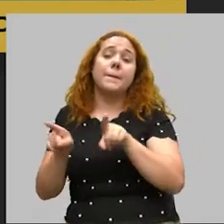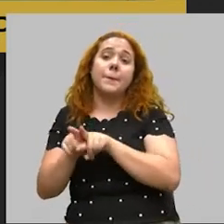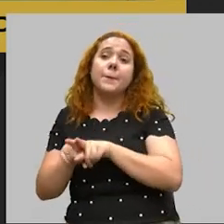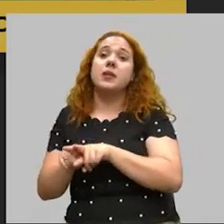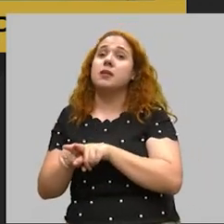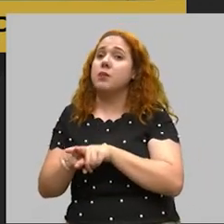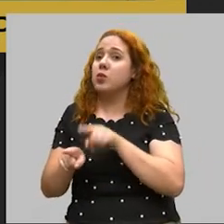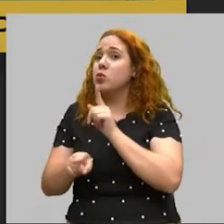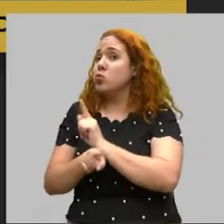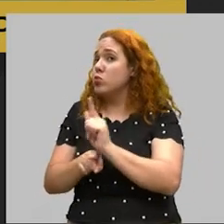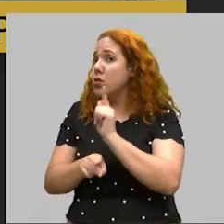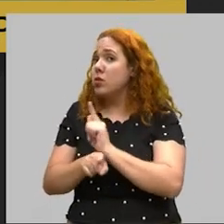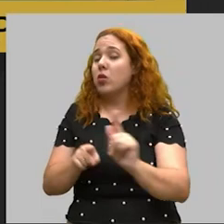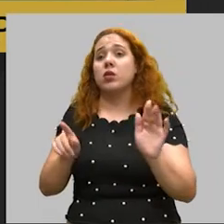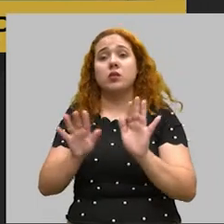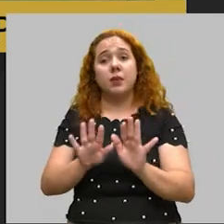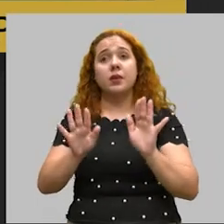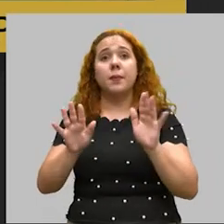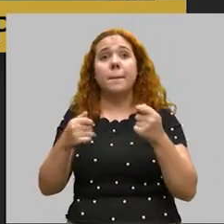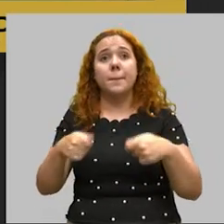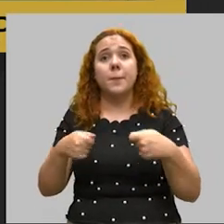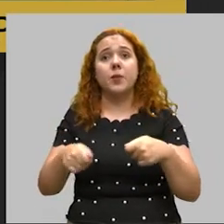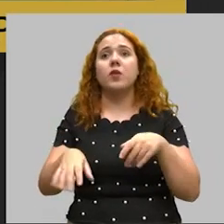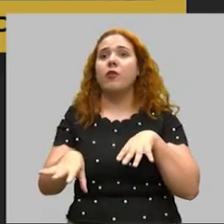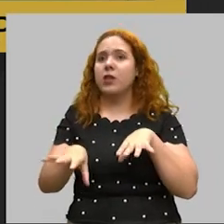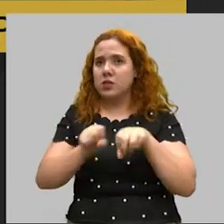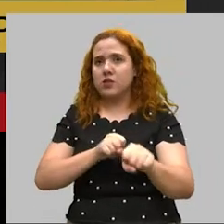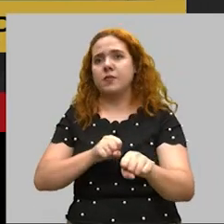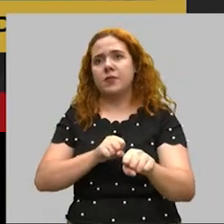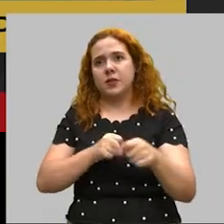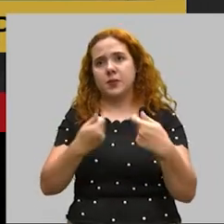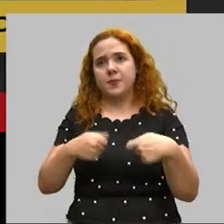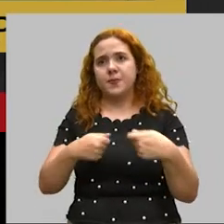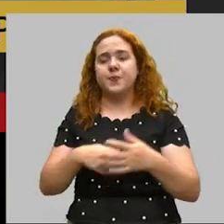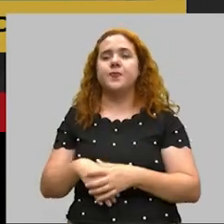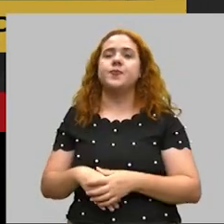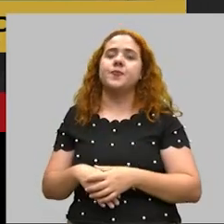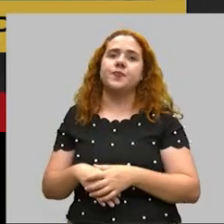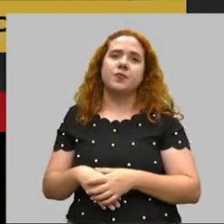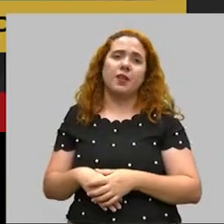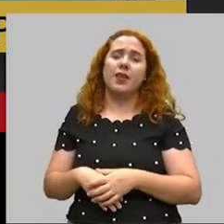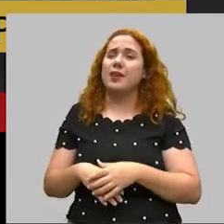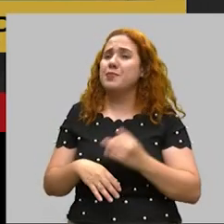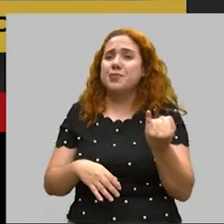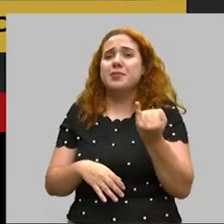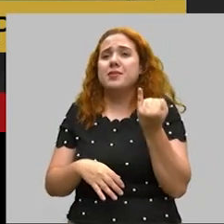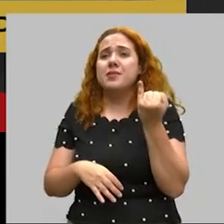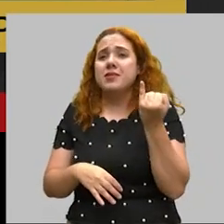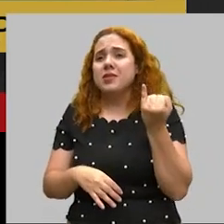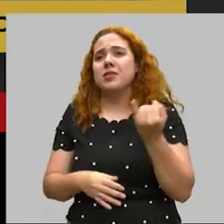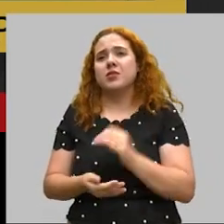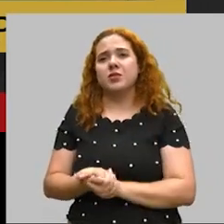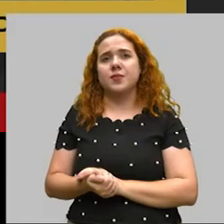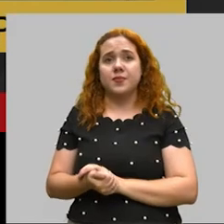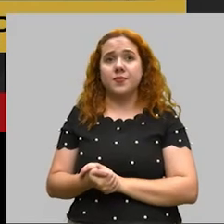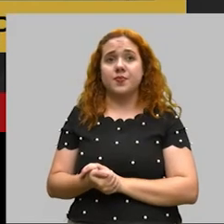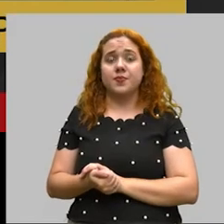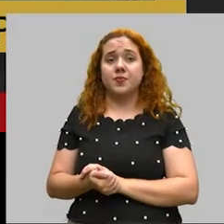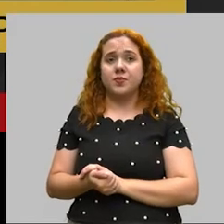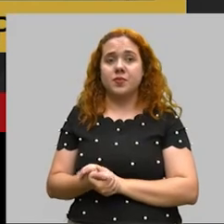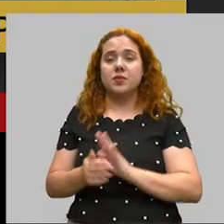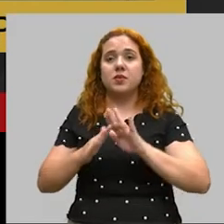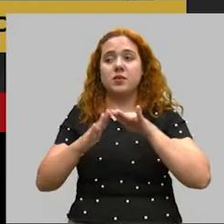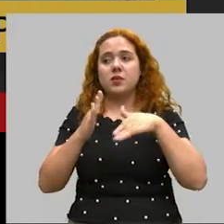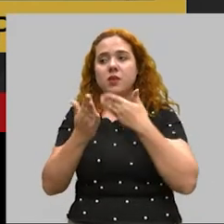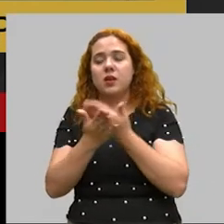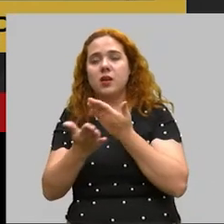campo mas também a necessidade de formação dos gestores isso assim é crucial a gente realmente então naquelas escolas